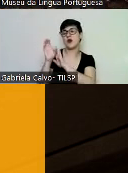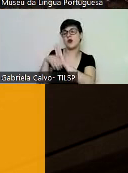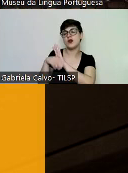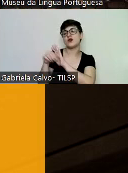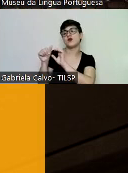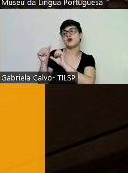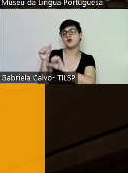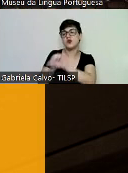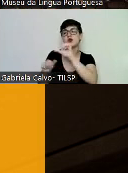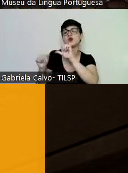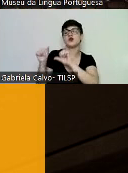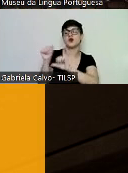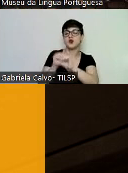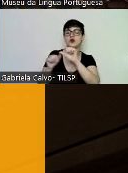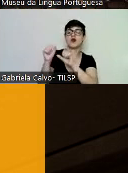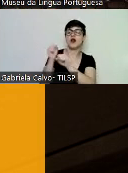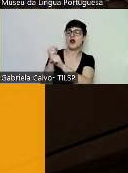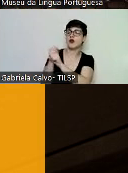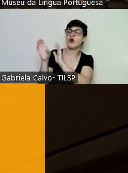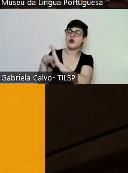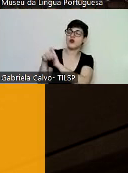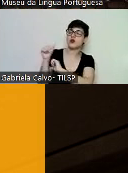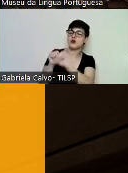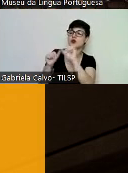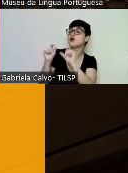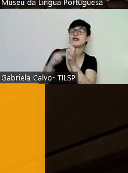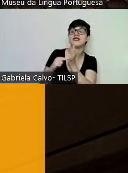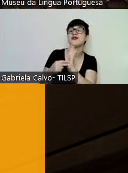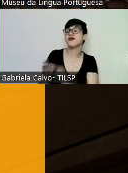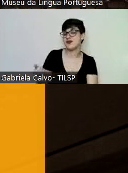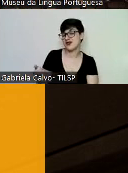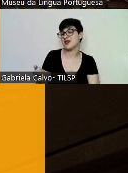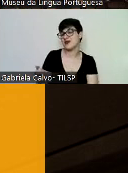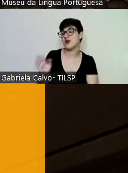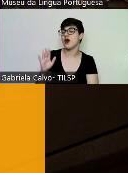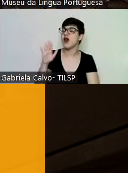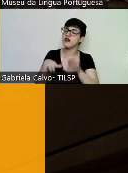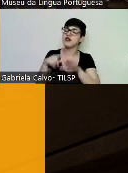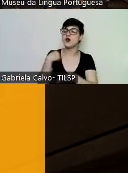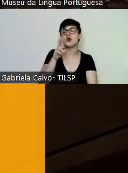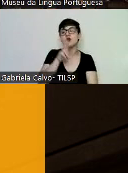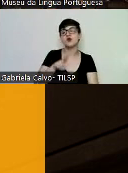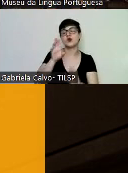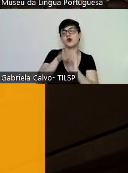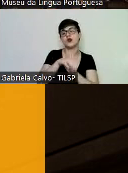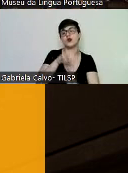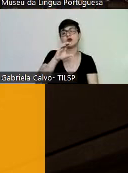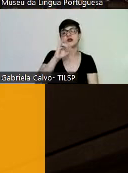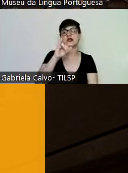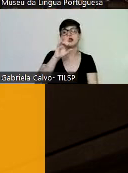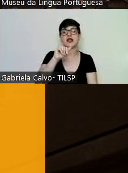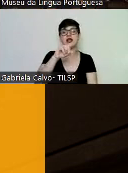distorções ao longo dos últimos anos o que quer dizer a questão física e a gente pode